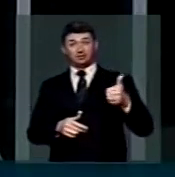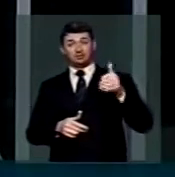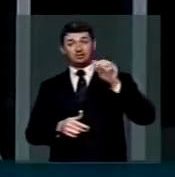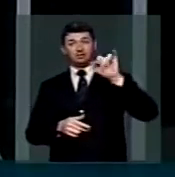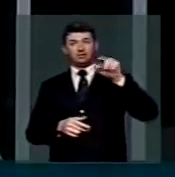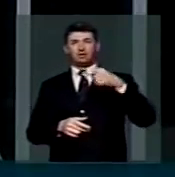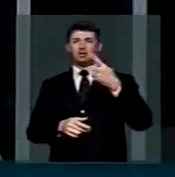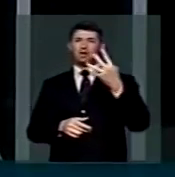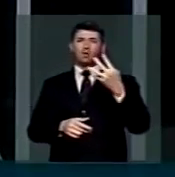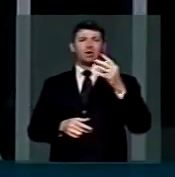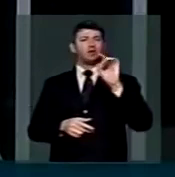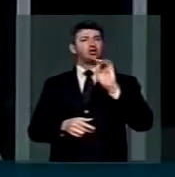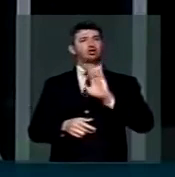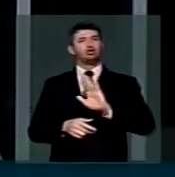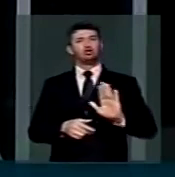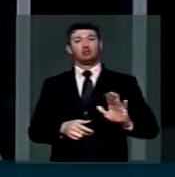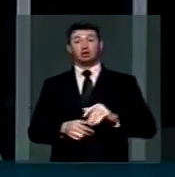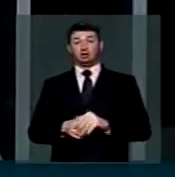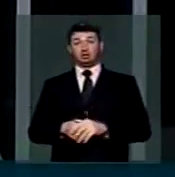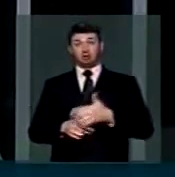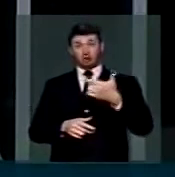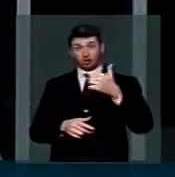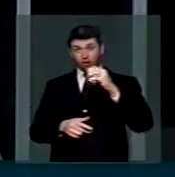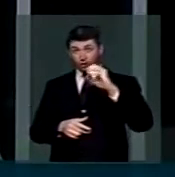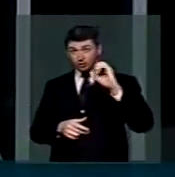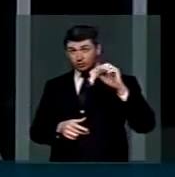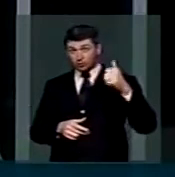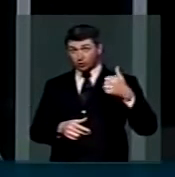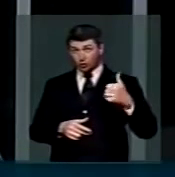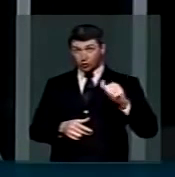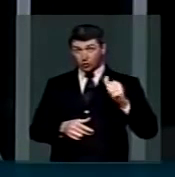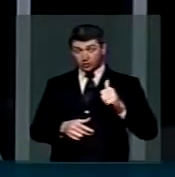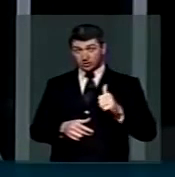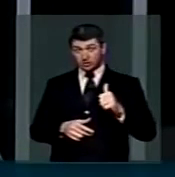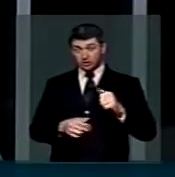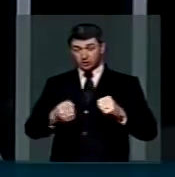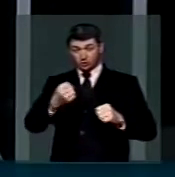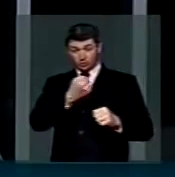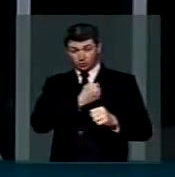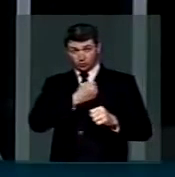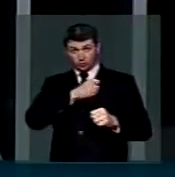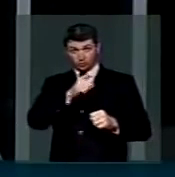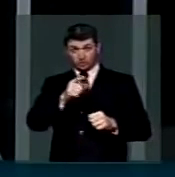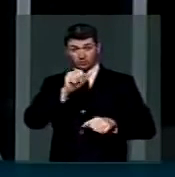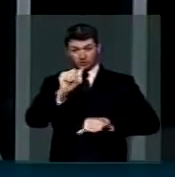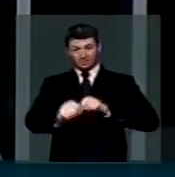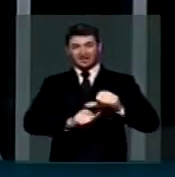21,4%, senhor presidente. Em 2011, esse número chegou a